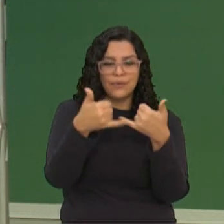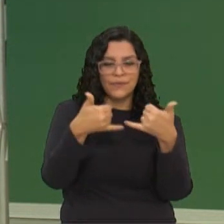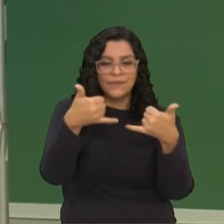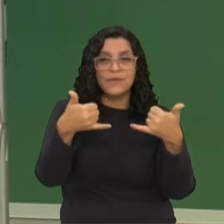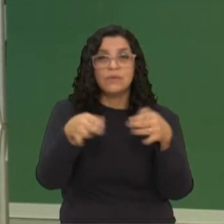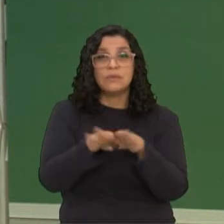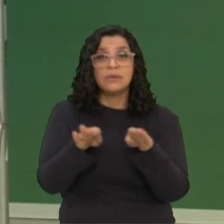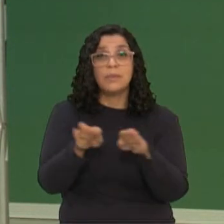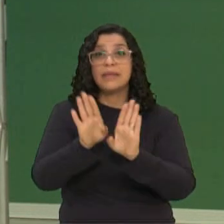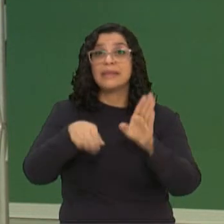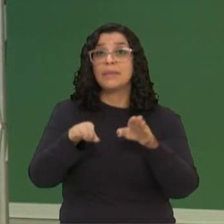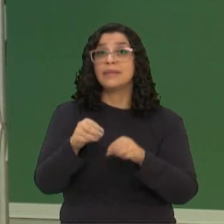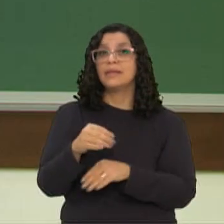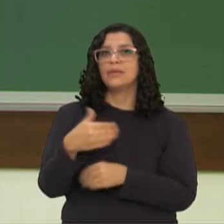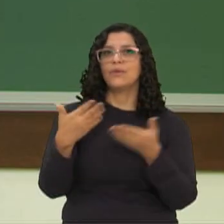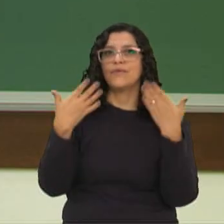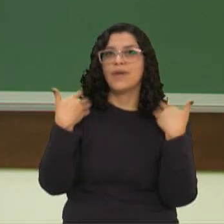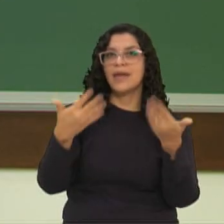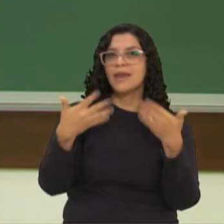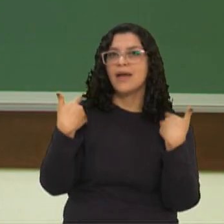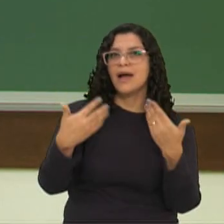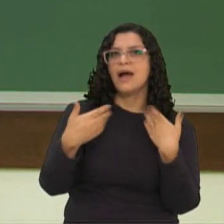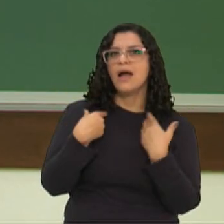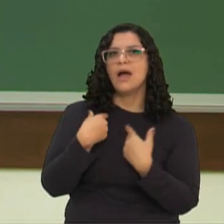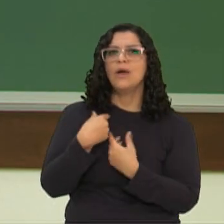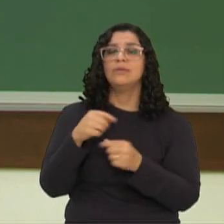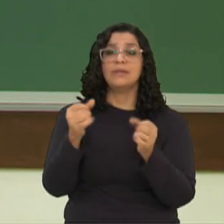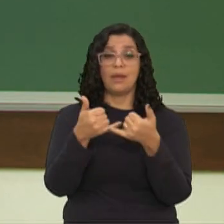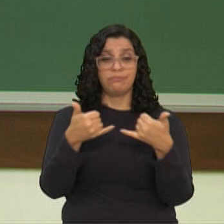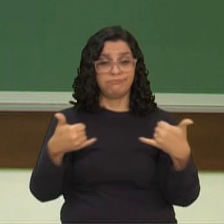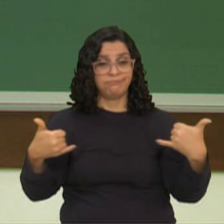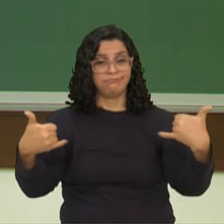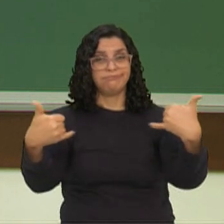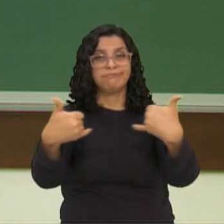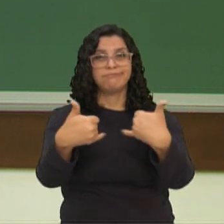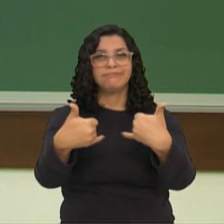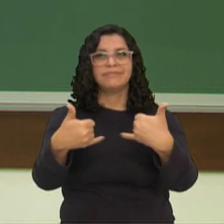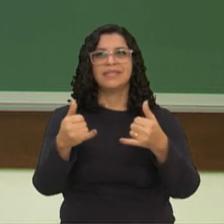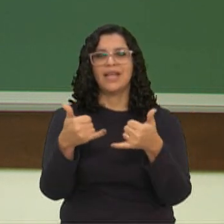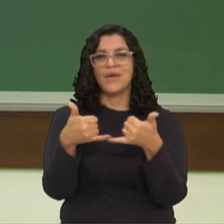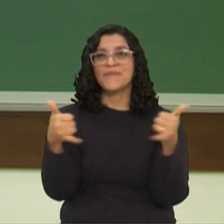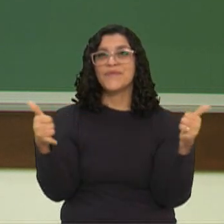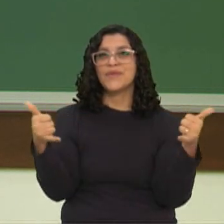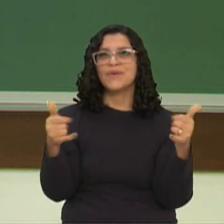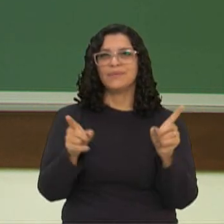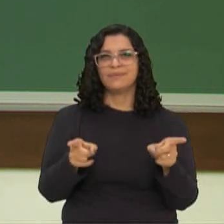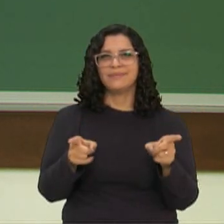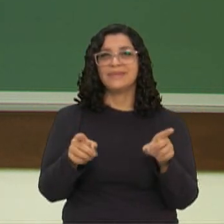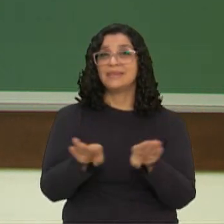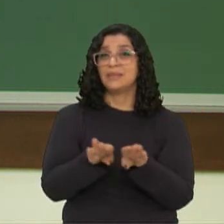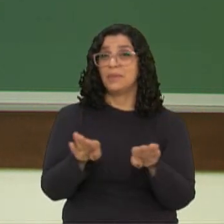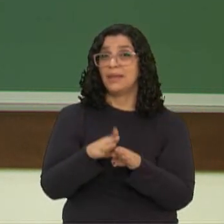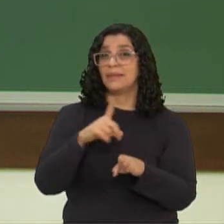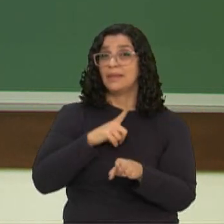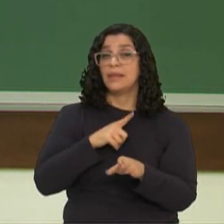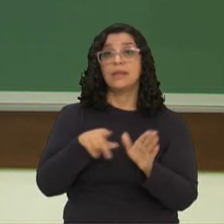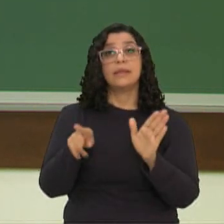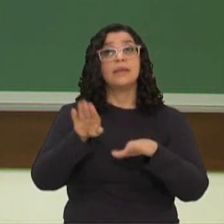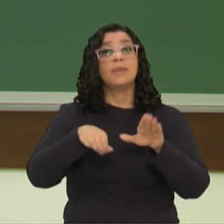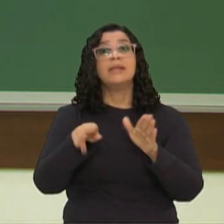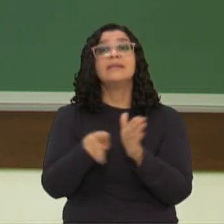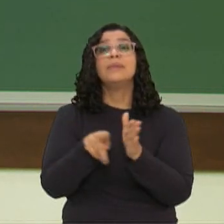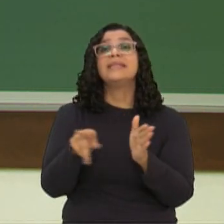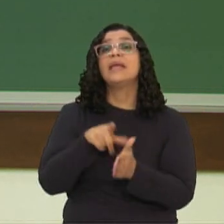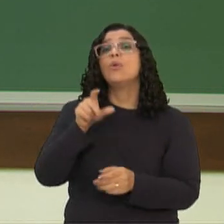e também na estação de verão, um resistor maior ainda, né? E aí tem a questão da potência também